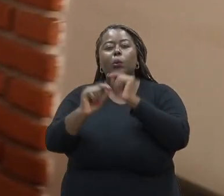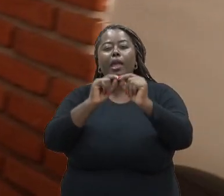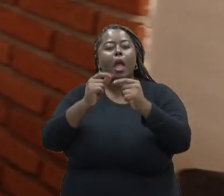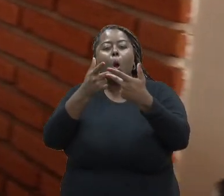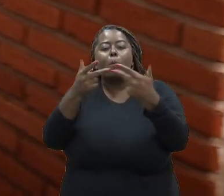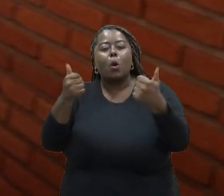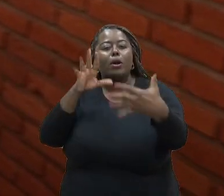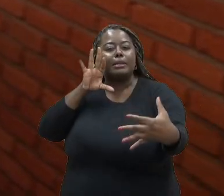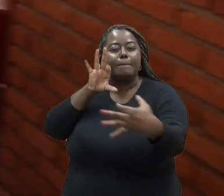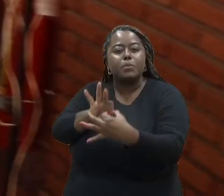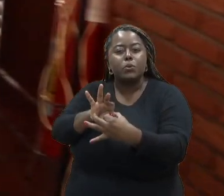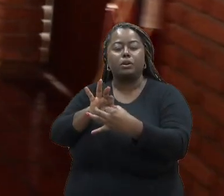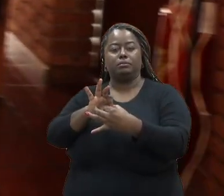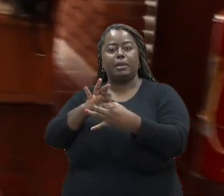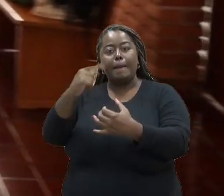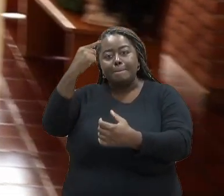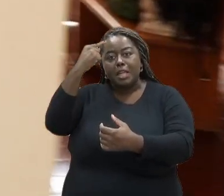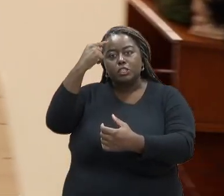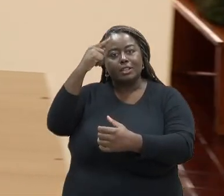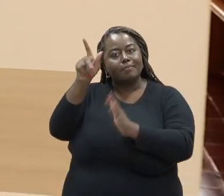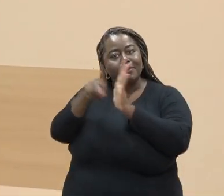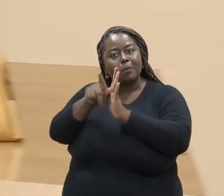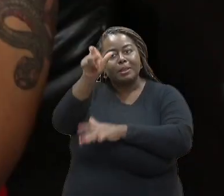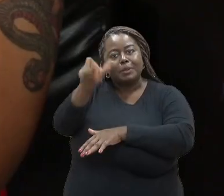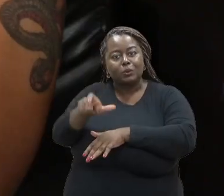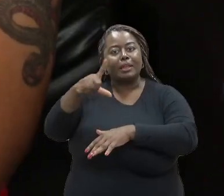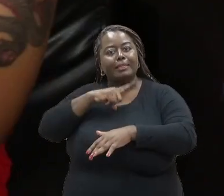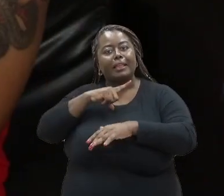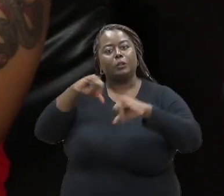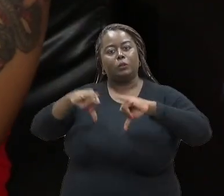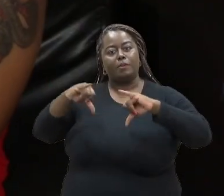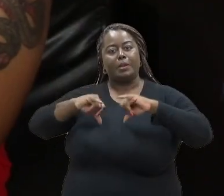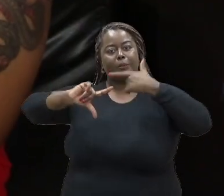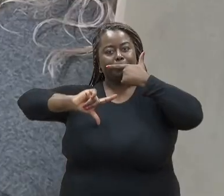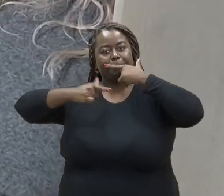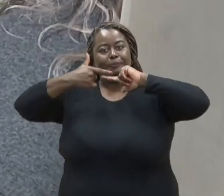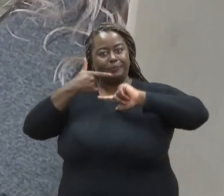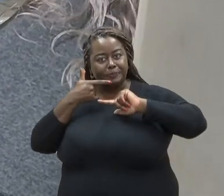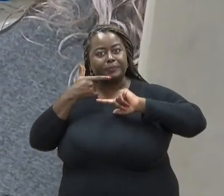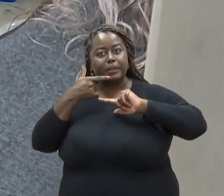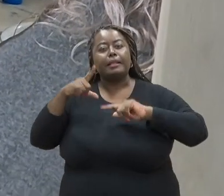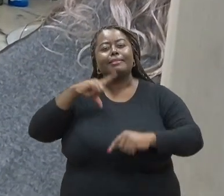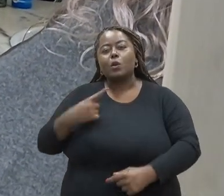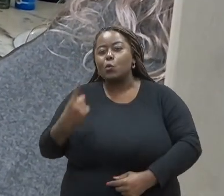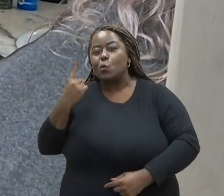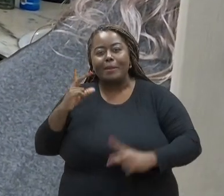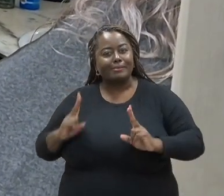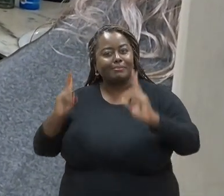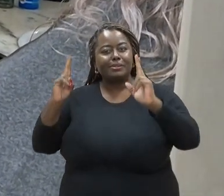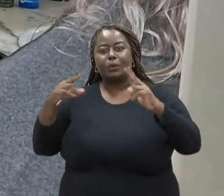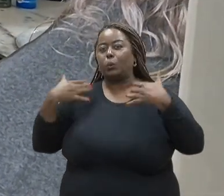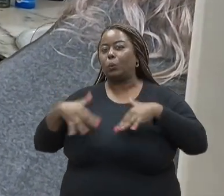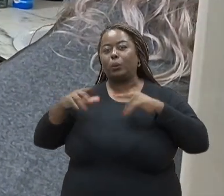ali vinculado à bipolaridade, à mente daquela pessoa que está sofrendo pelo transtorno. Então, e teve uma cena que pra